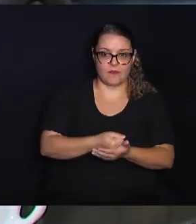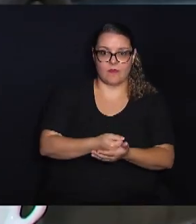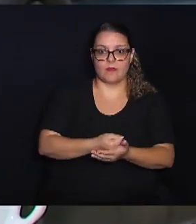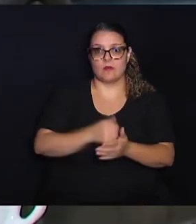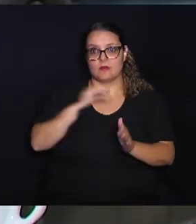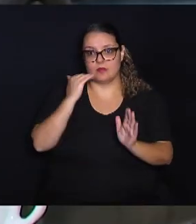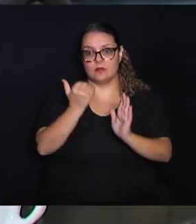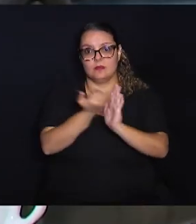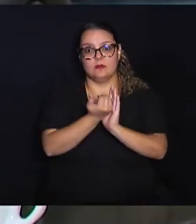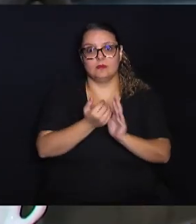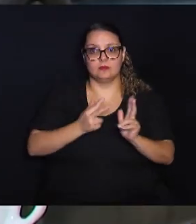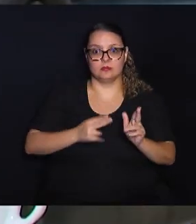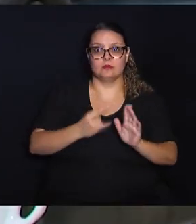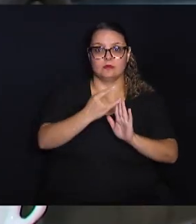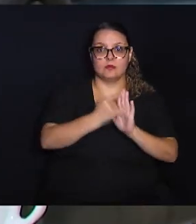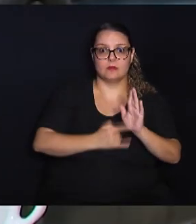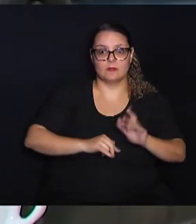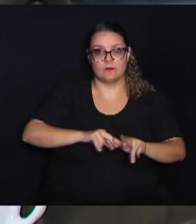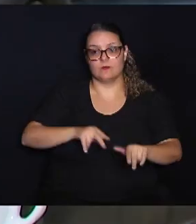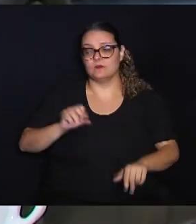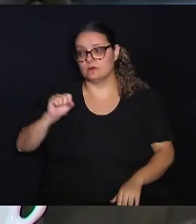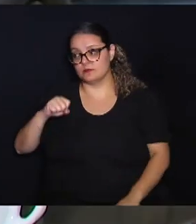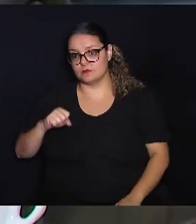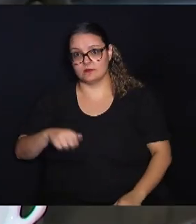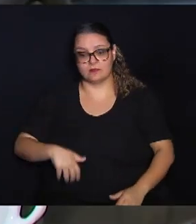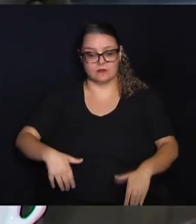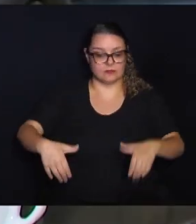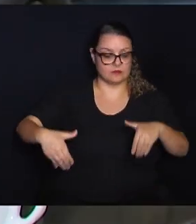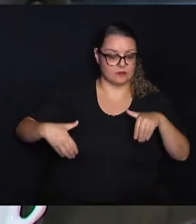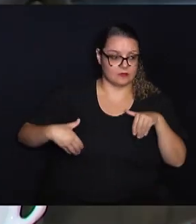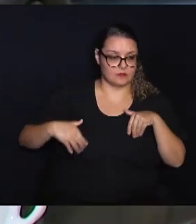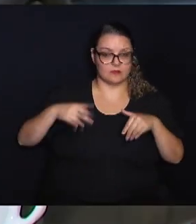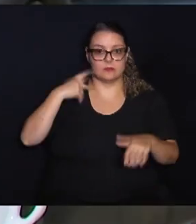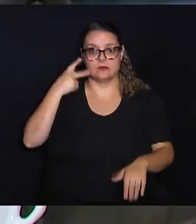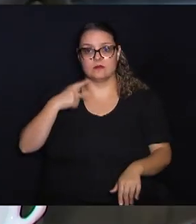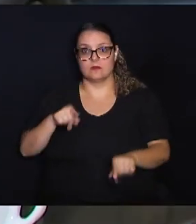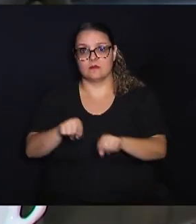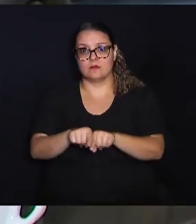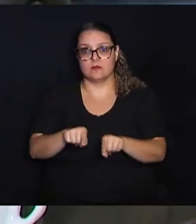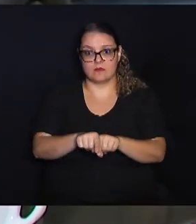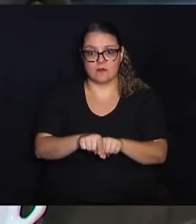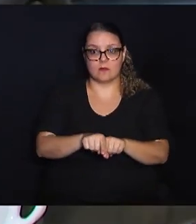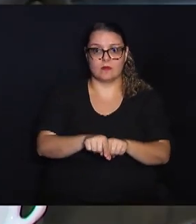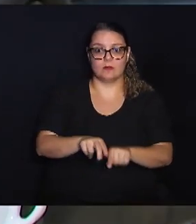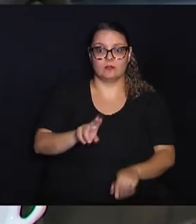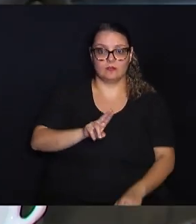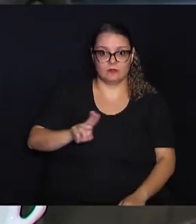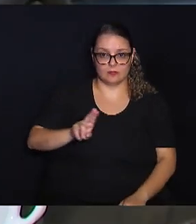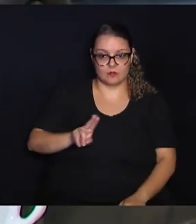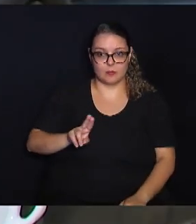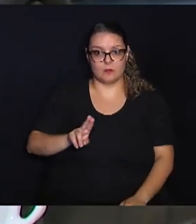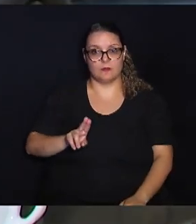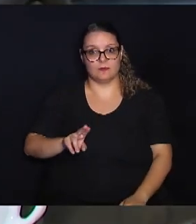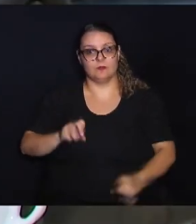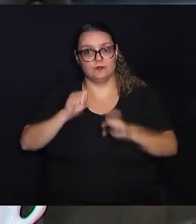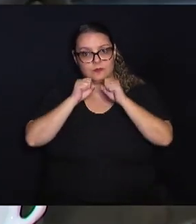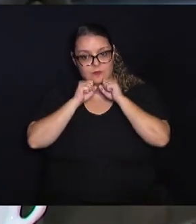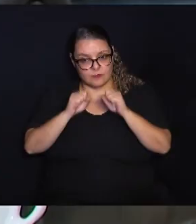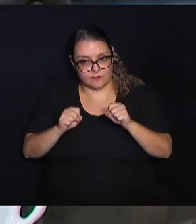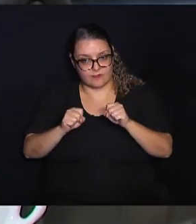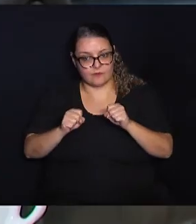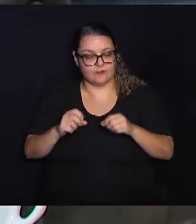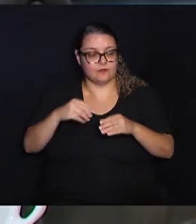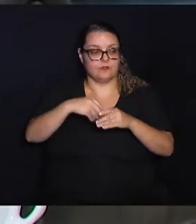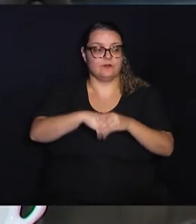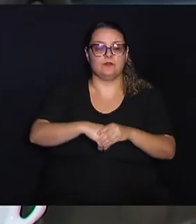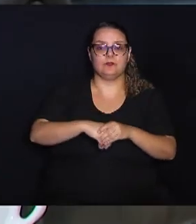como documentação, Sim. tanto para a posse do vereador, mas também como para a nomeação dos seus assessores, aqueles que vão compor